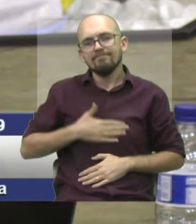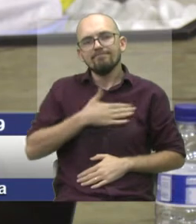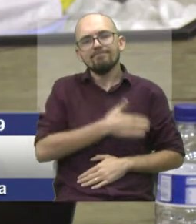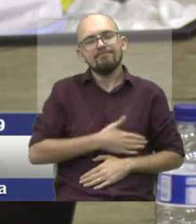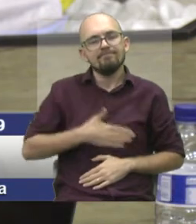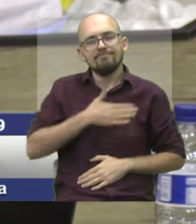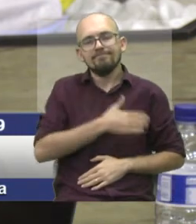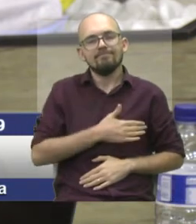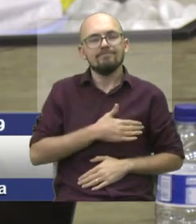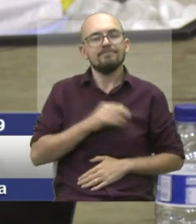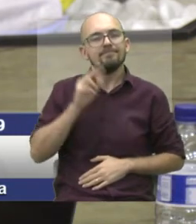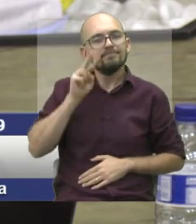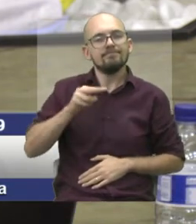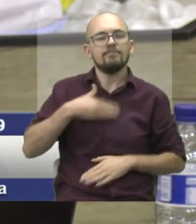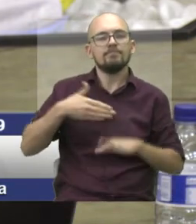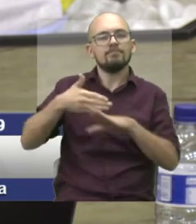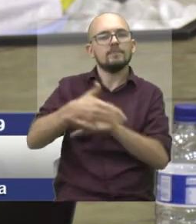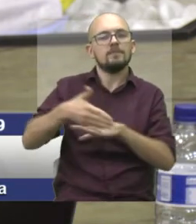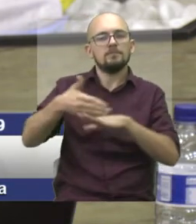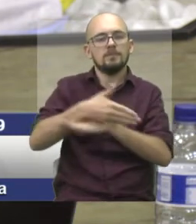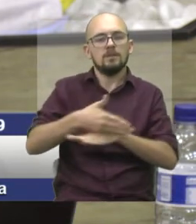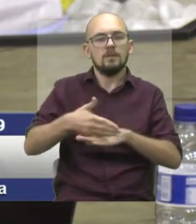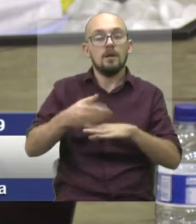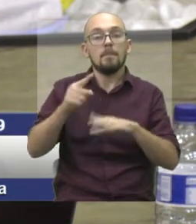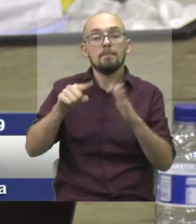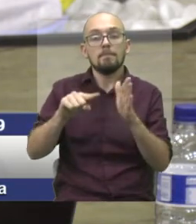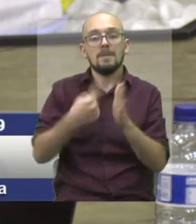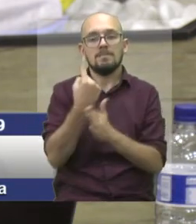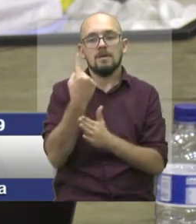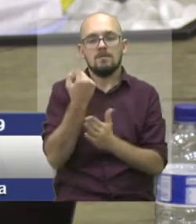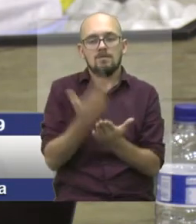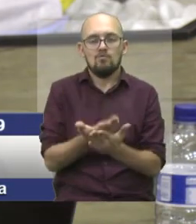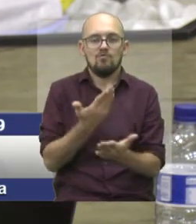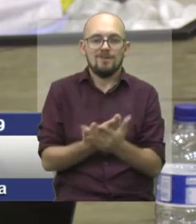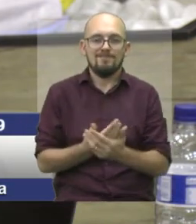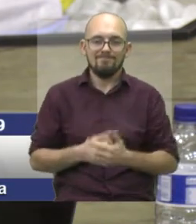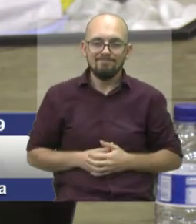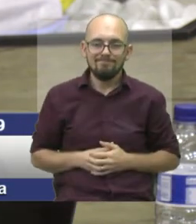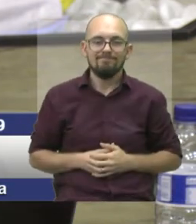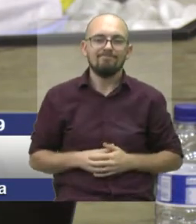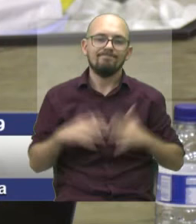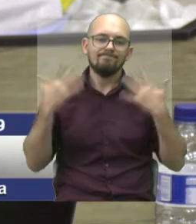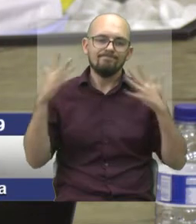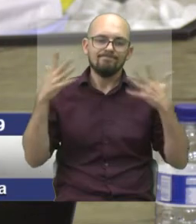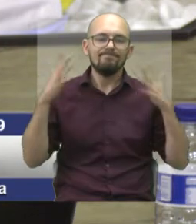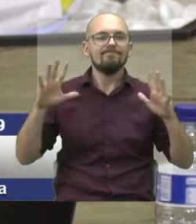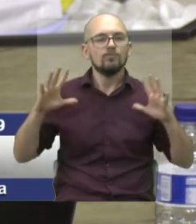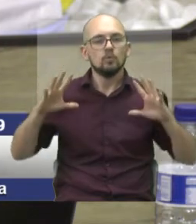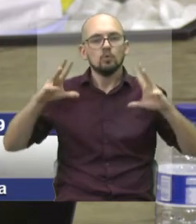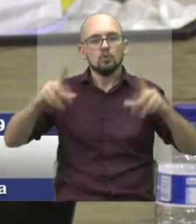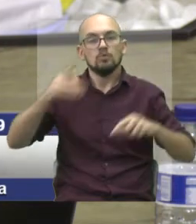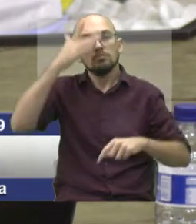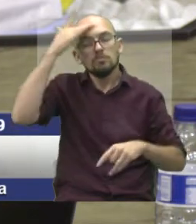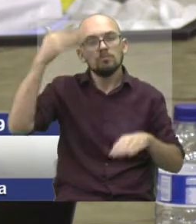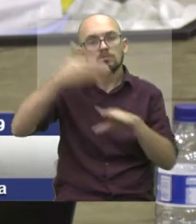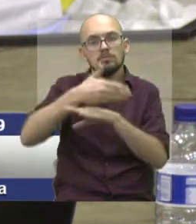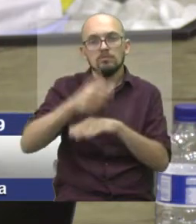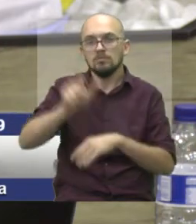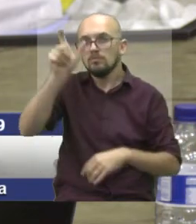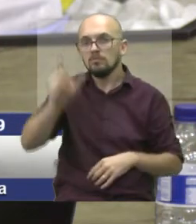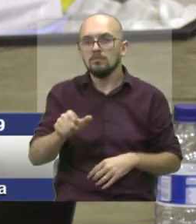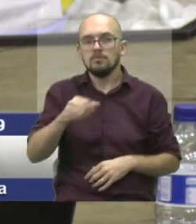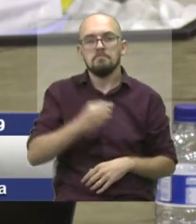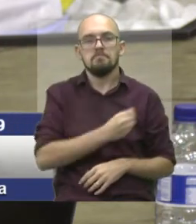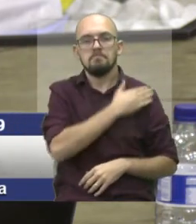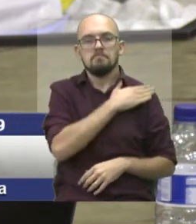estar participando da primeira aula. Parabenizar a todos os envolvidos na pessoa do Major